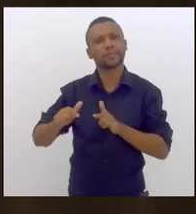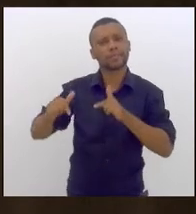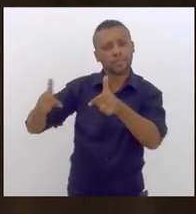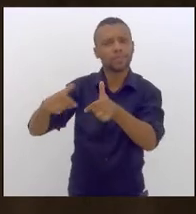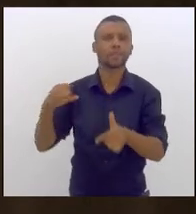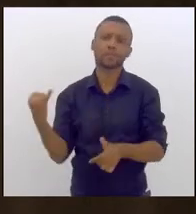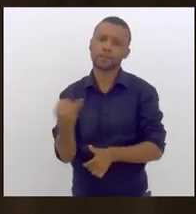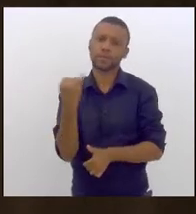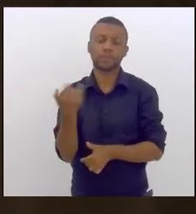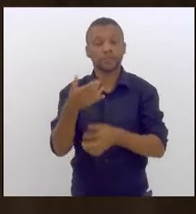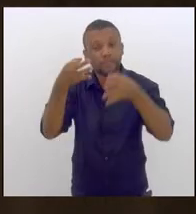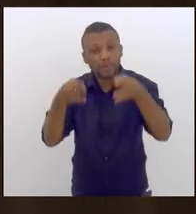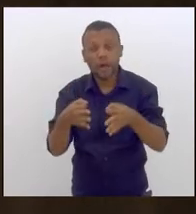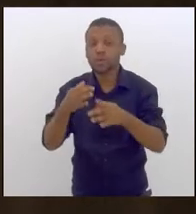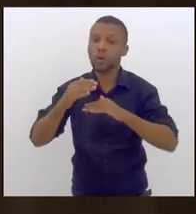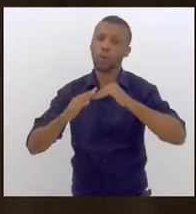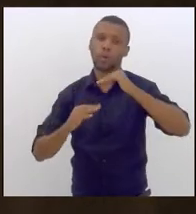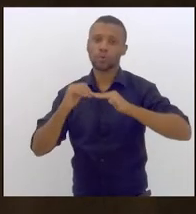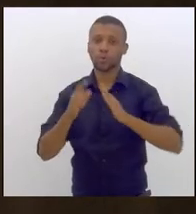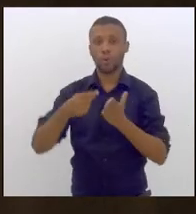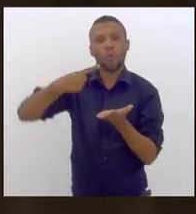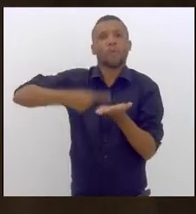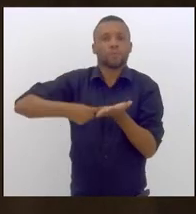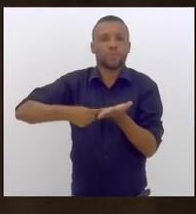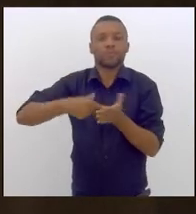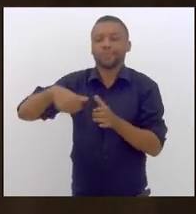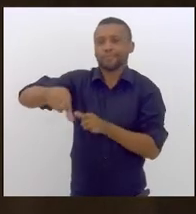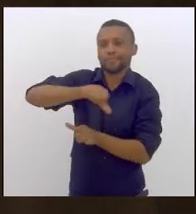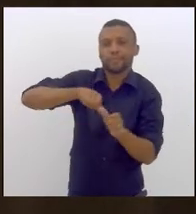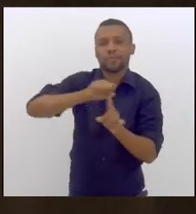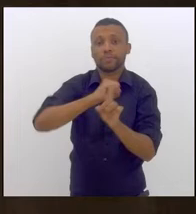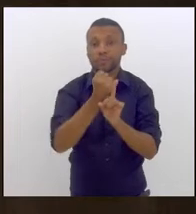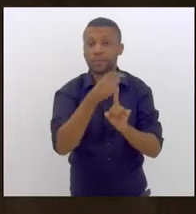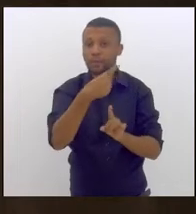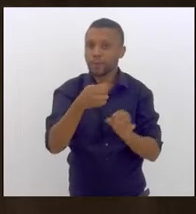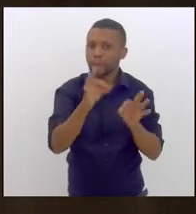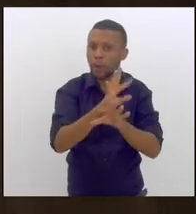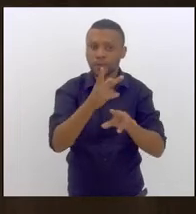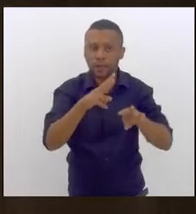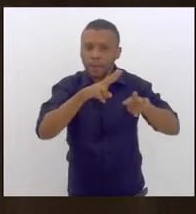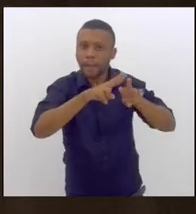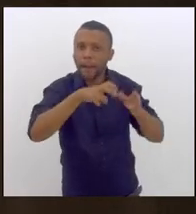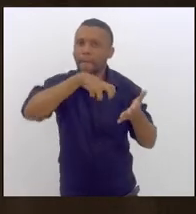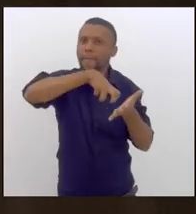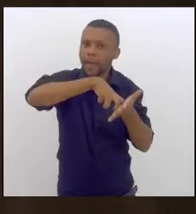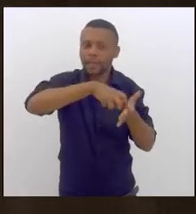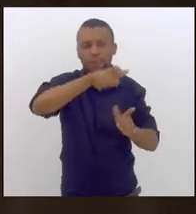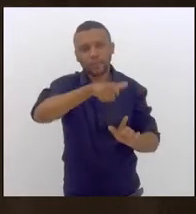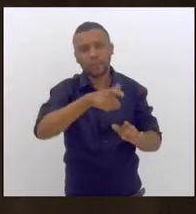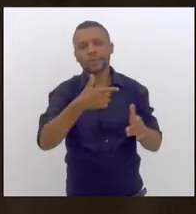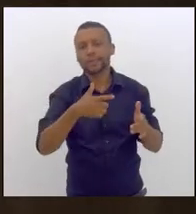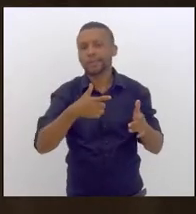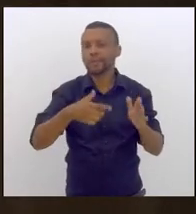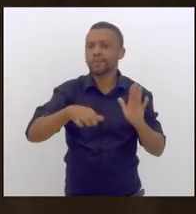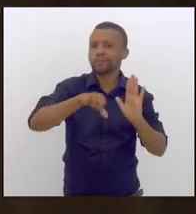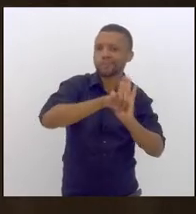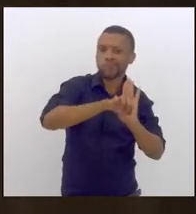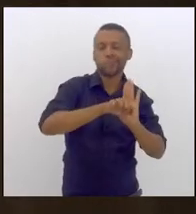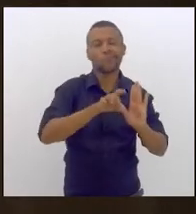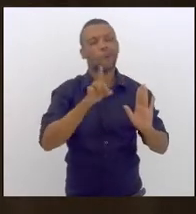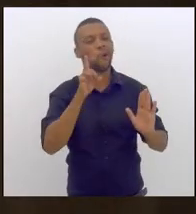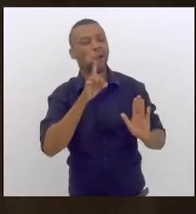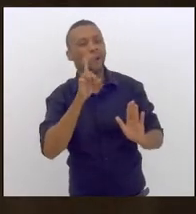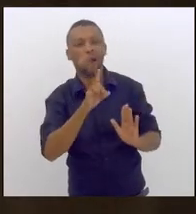agenda de ressocialização, de reintegração após o cumprimento das penas dessas pessoas que cometeram ilegalidades,